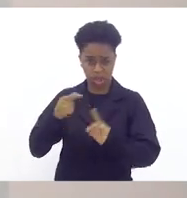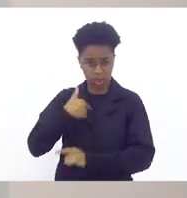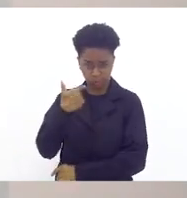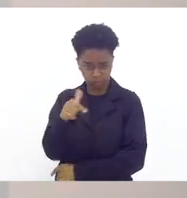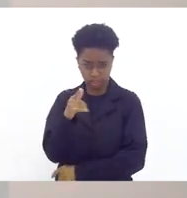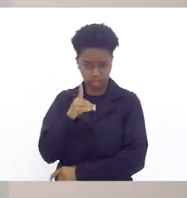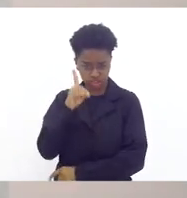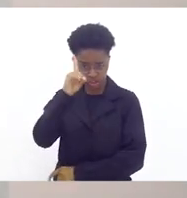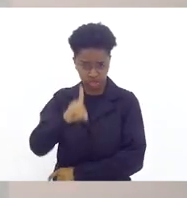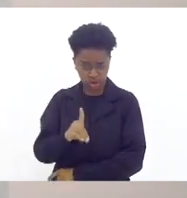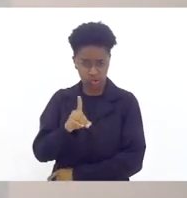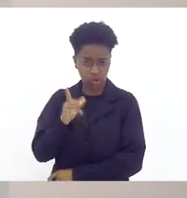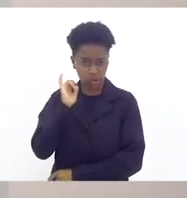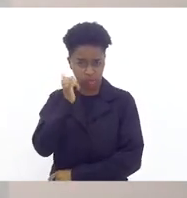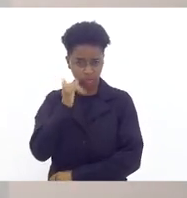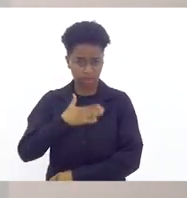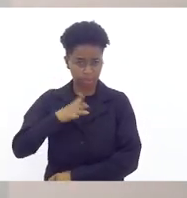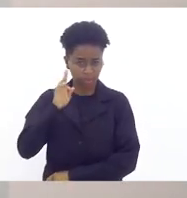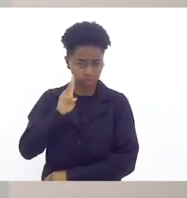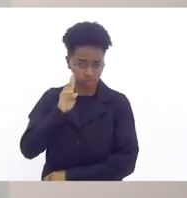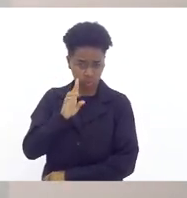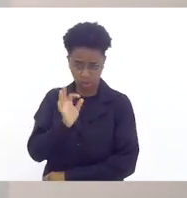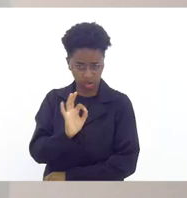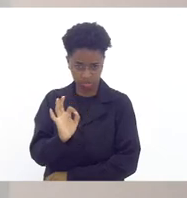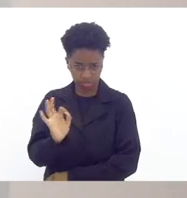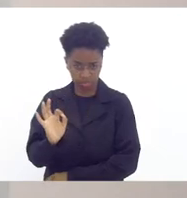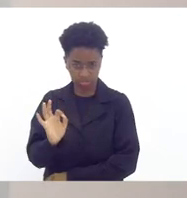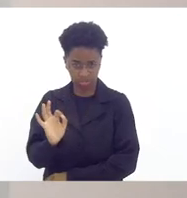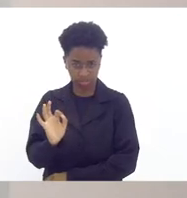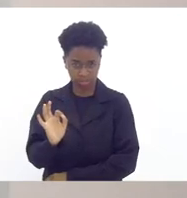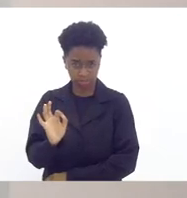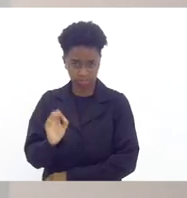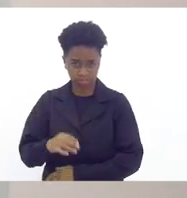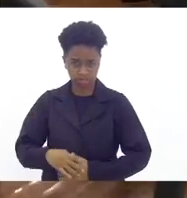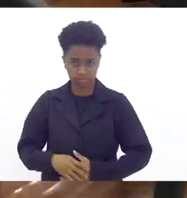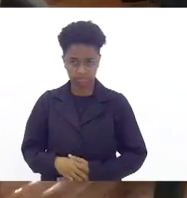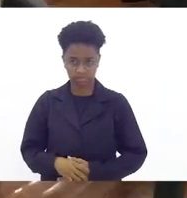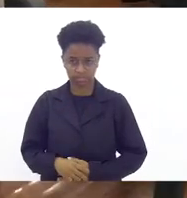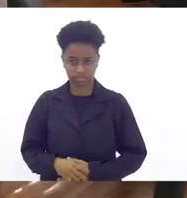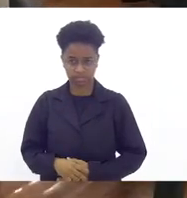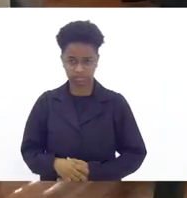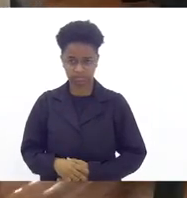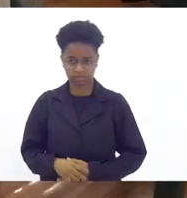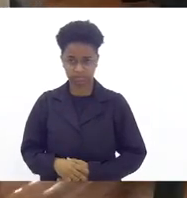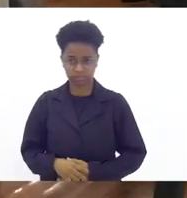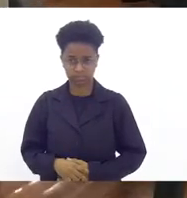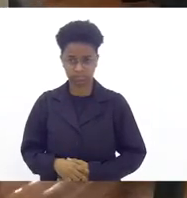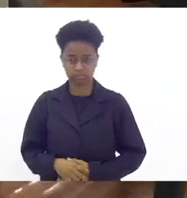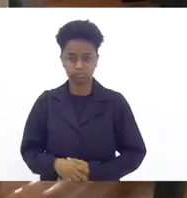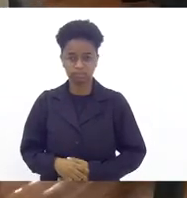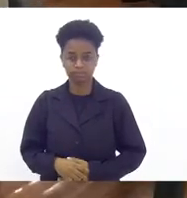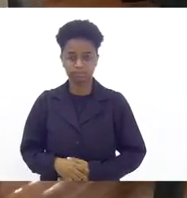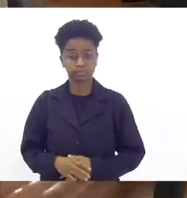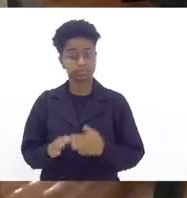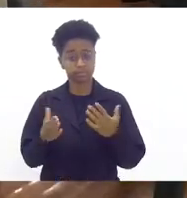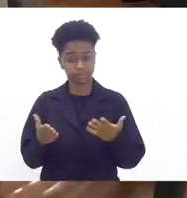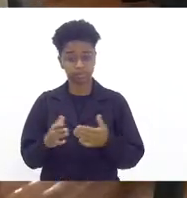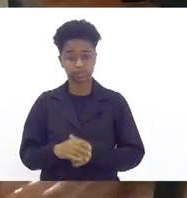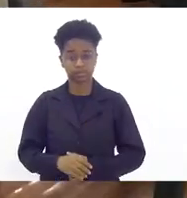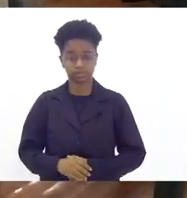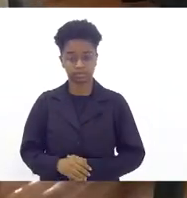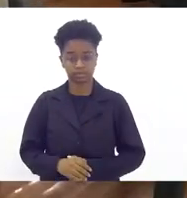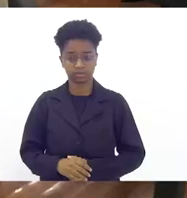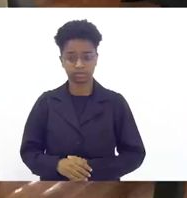direito de contar a minha biografia, a minha história? Claro que tem. Que chego... Então, provavelmente,